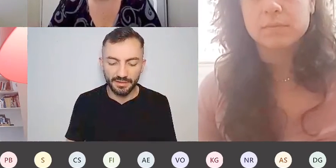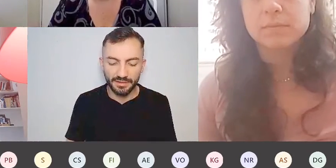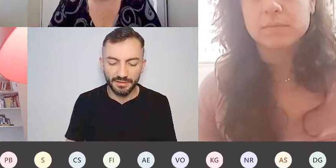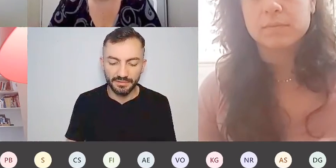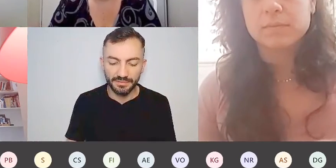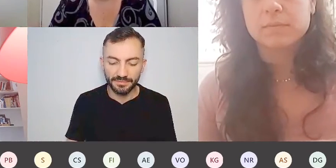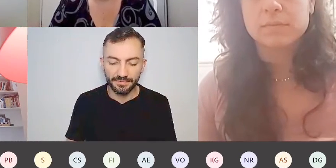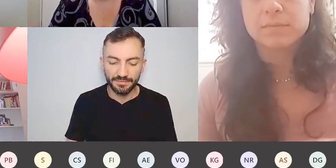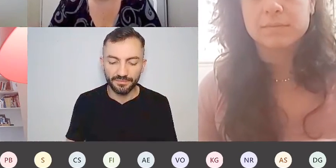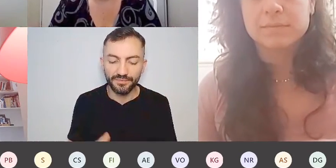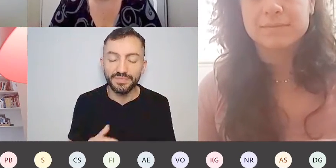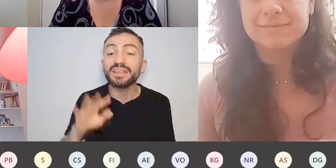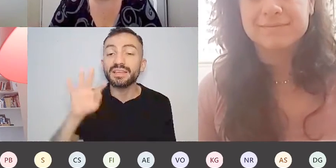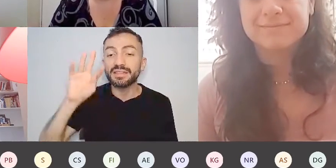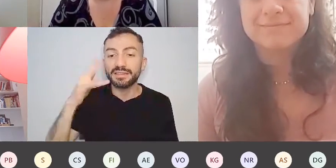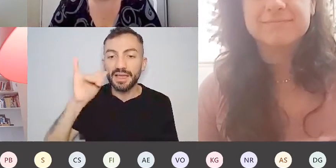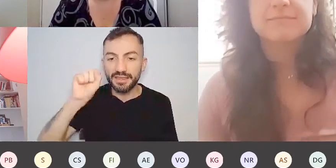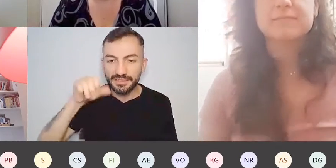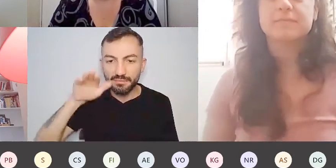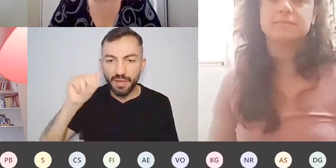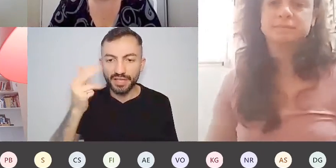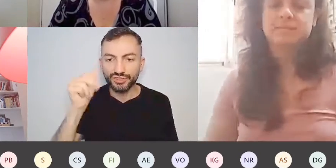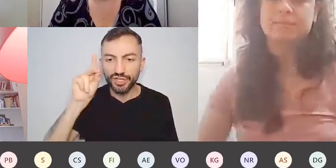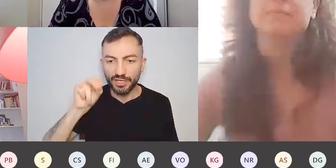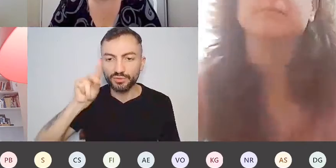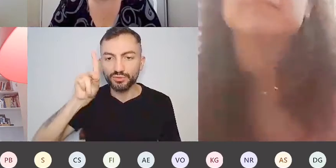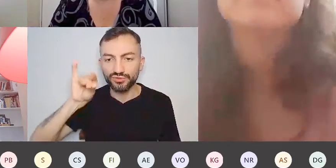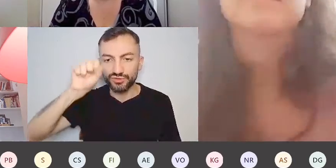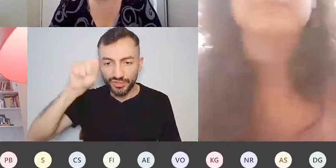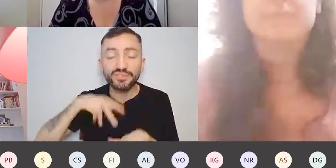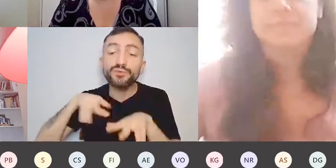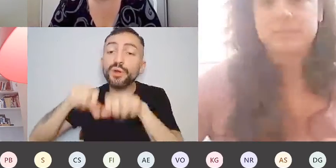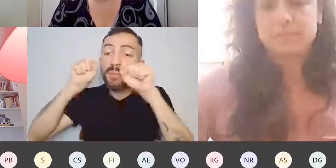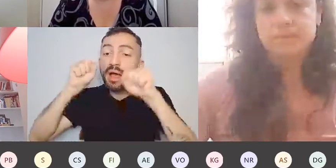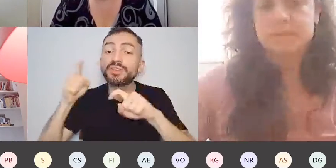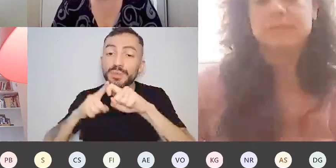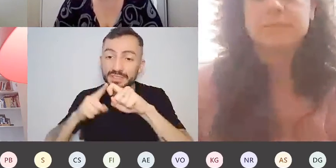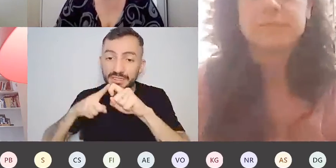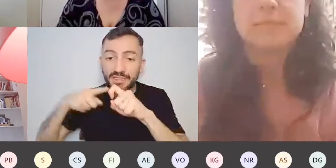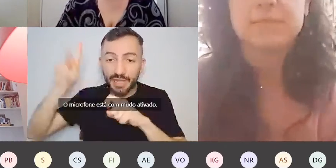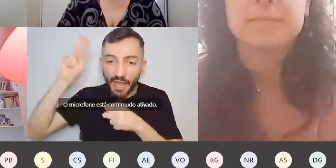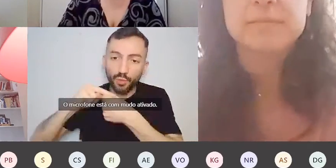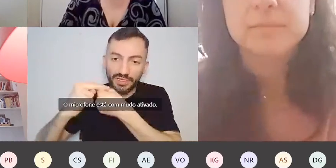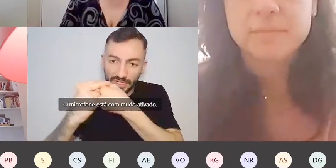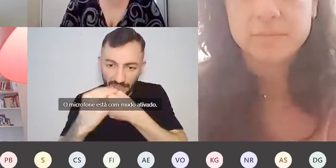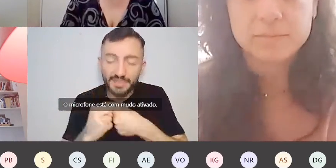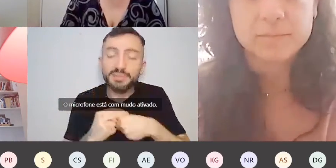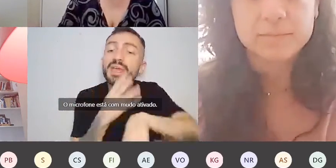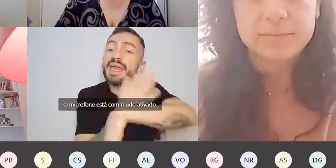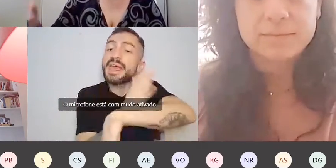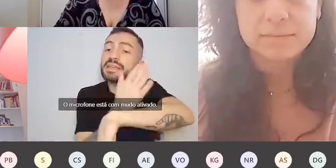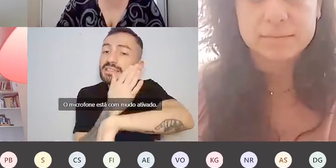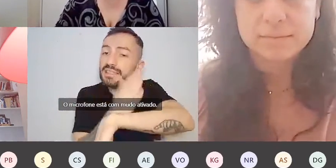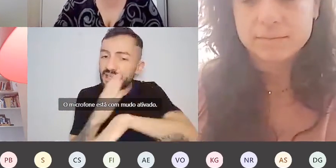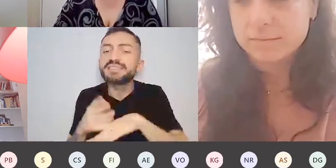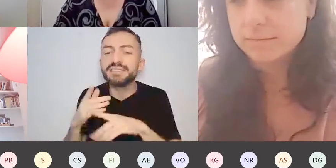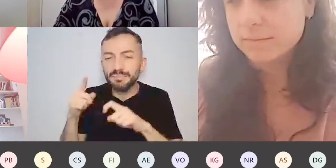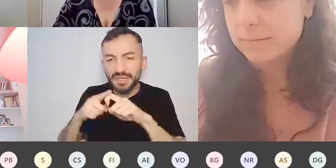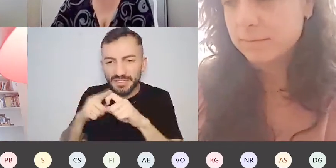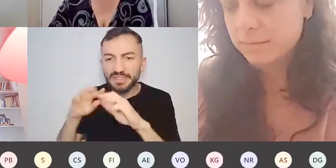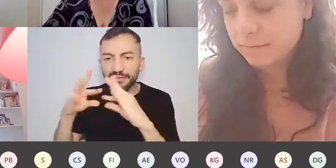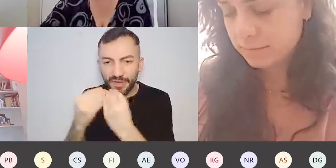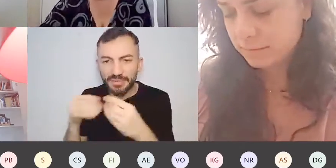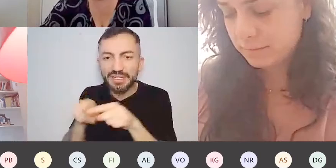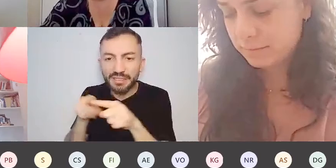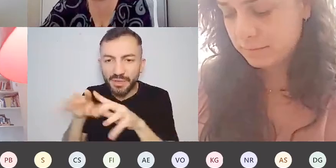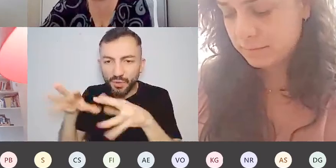a Thaís Machado Dias. Possui graduação em Medicina pela Unicamp, residência em Medicina de Família e Comunidade